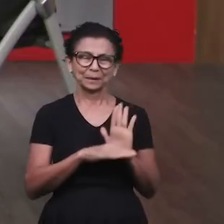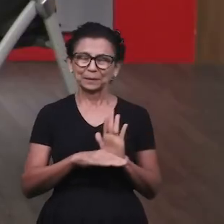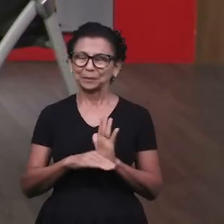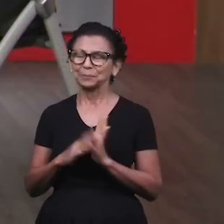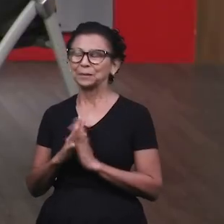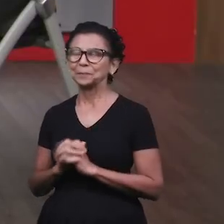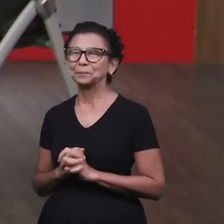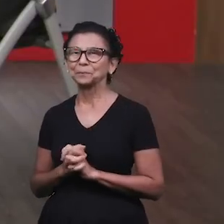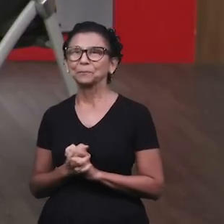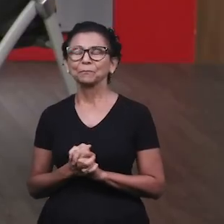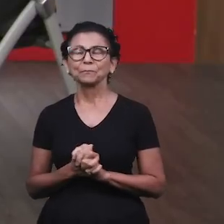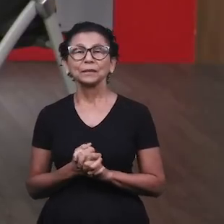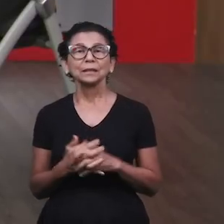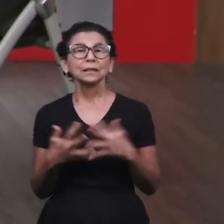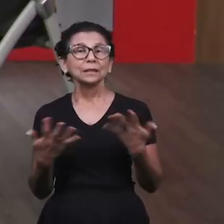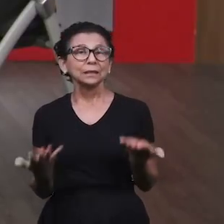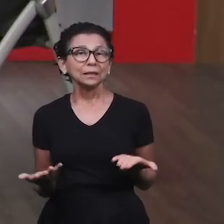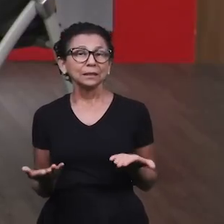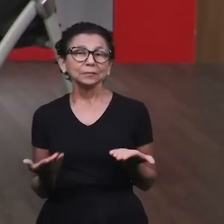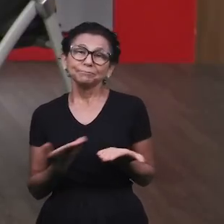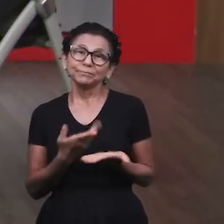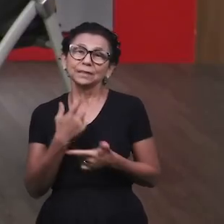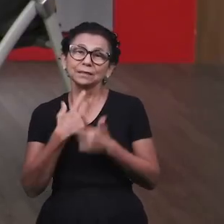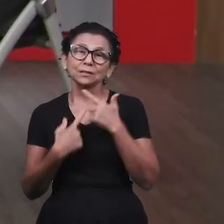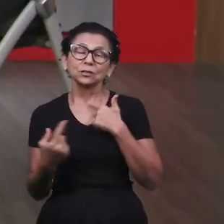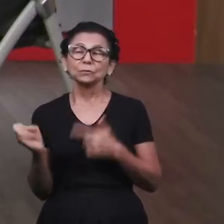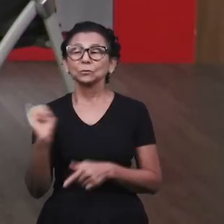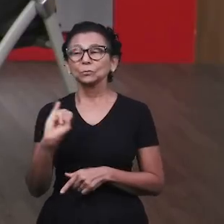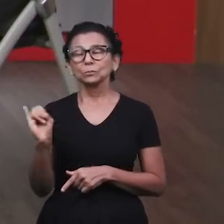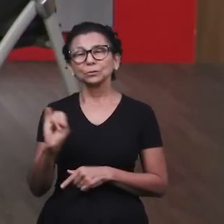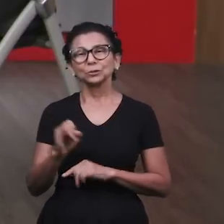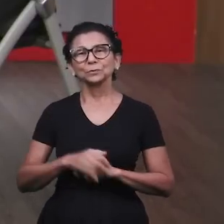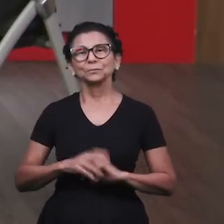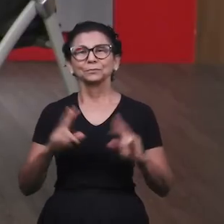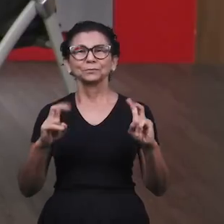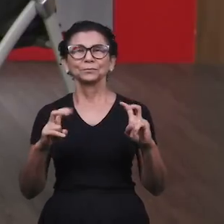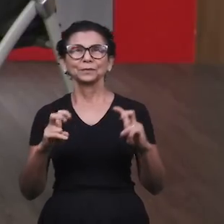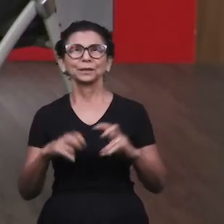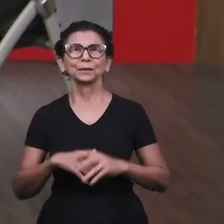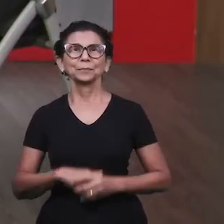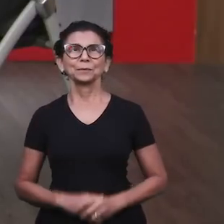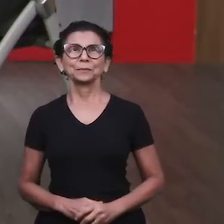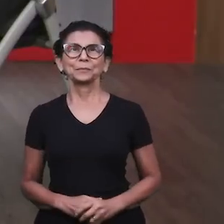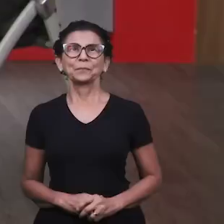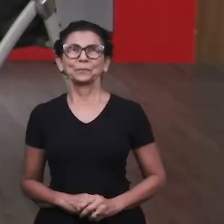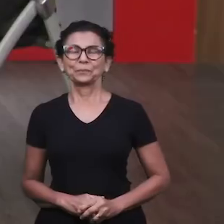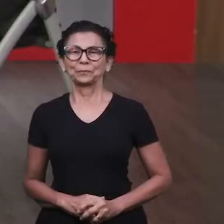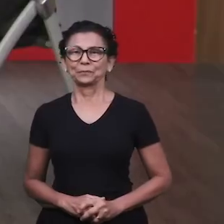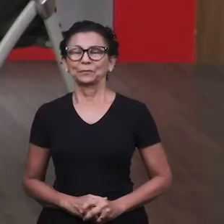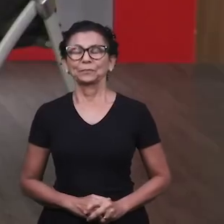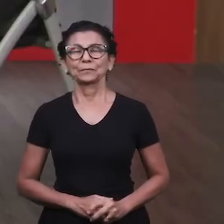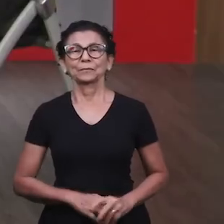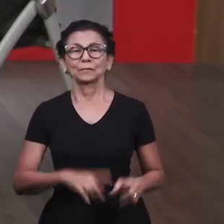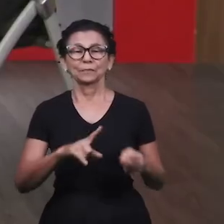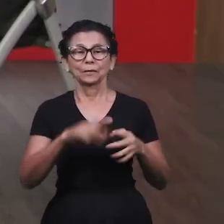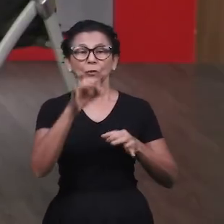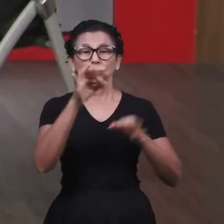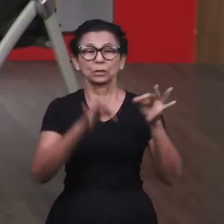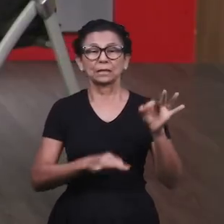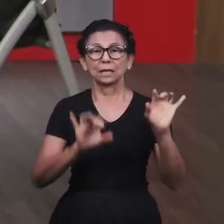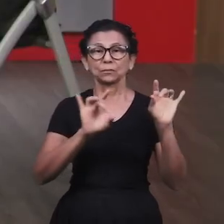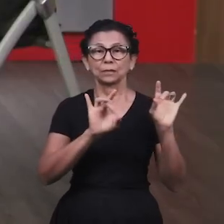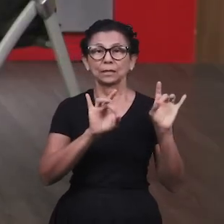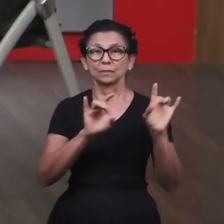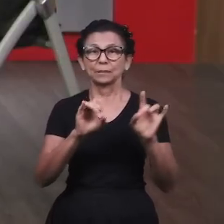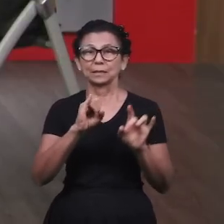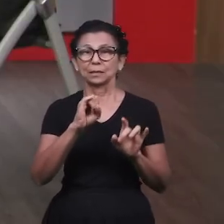agradeço, espero que esse tema tenha sido útil para todos nós e quando alguém ouvir falar agora em Juizado Especial Civil, vai saber